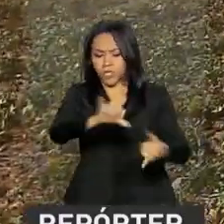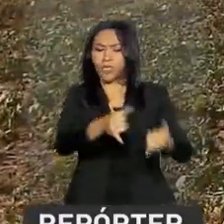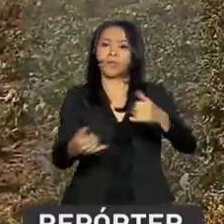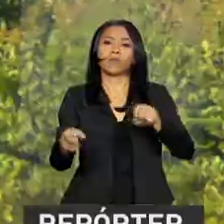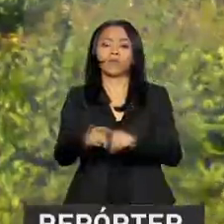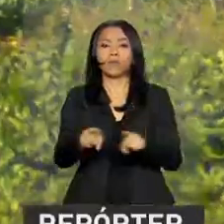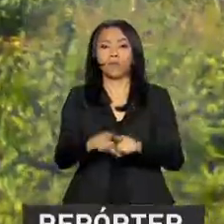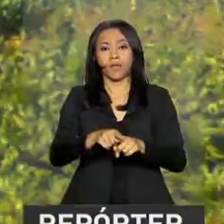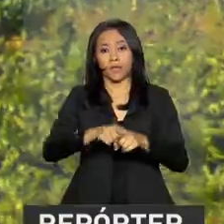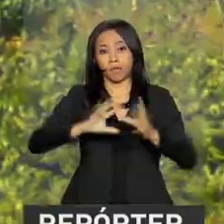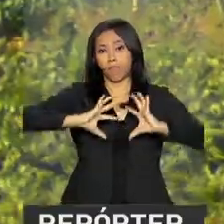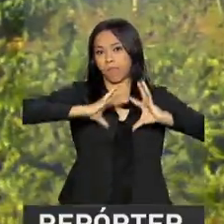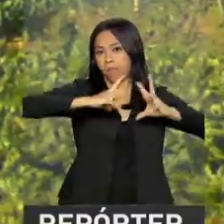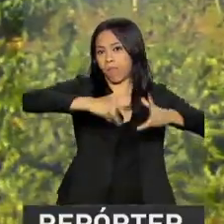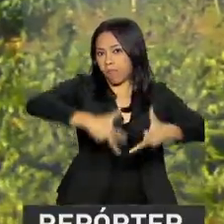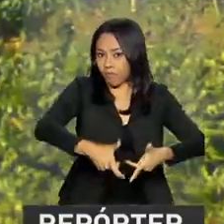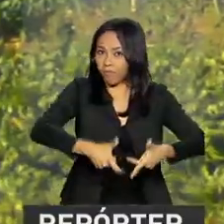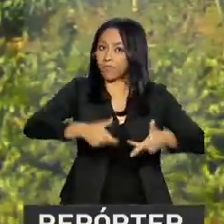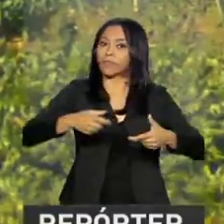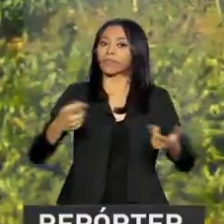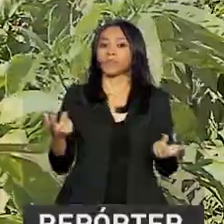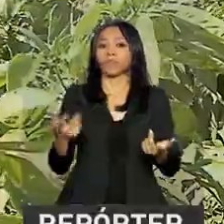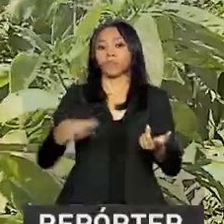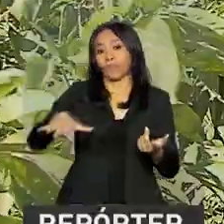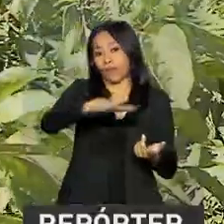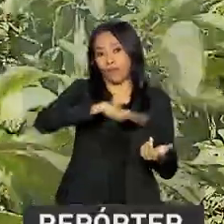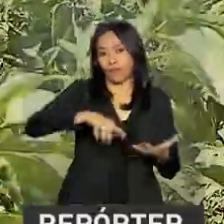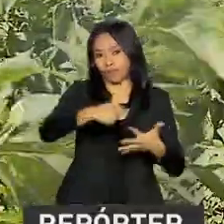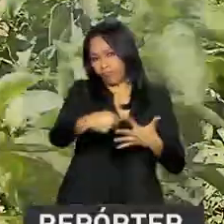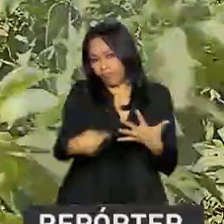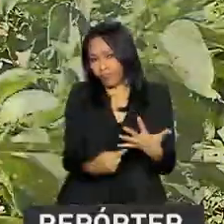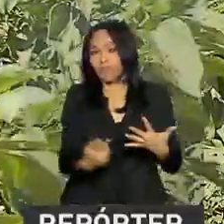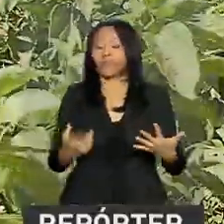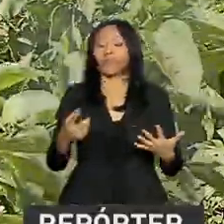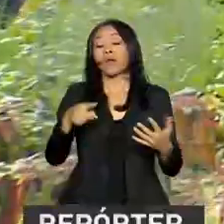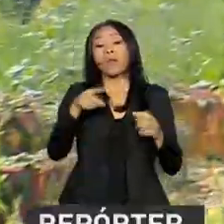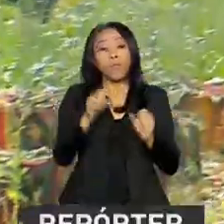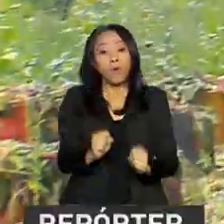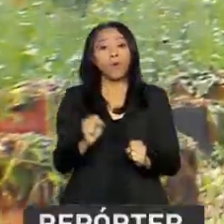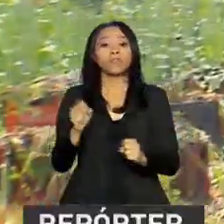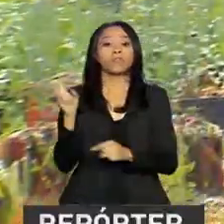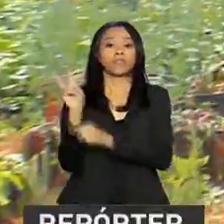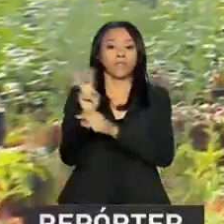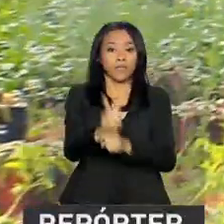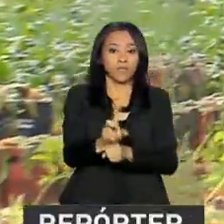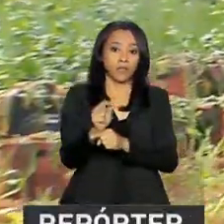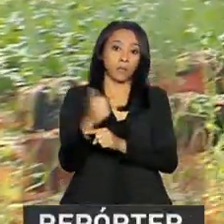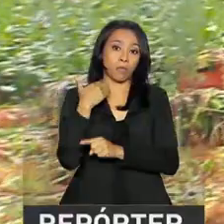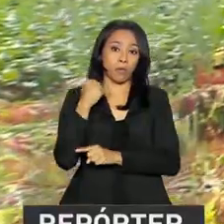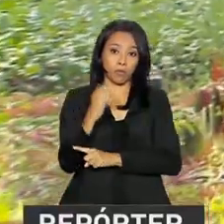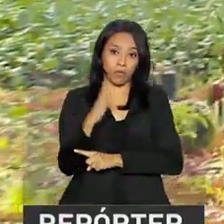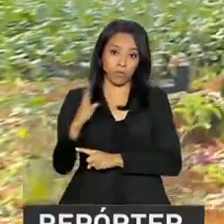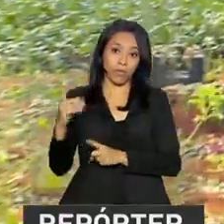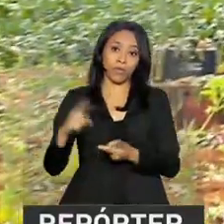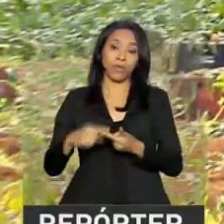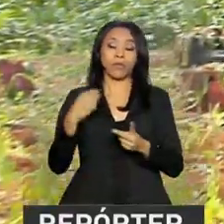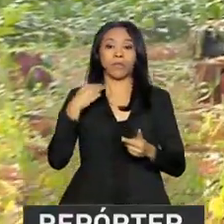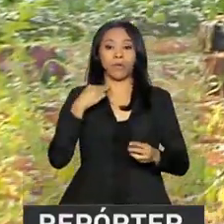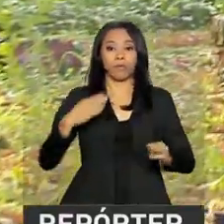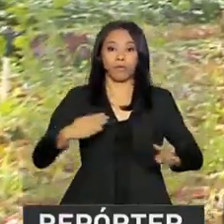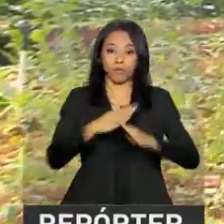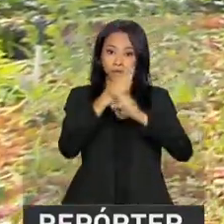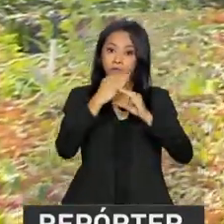técnica e extensão rural os recursos podem ser financiados junto ao banco do brasil caixa econômica federal